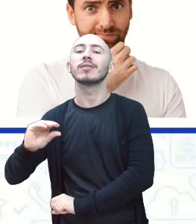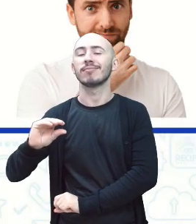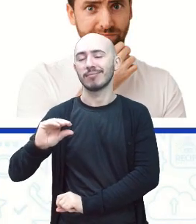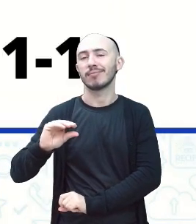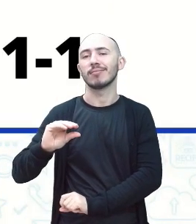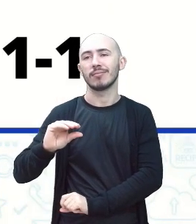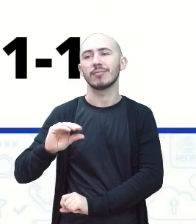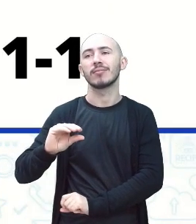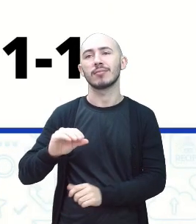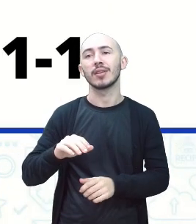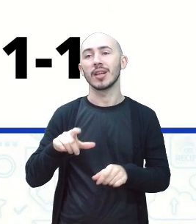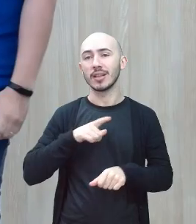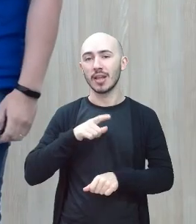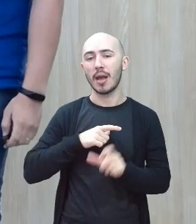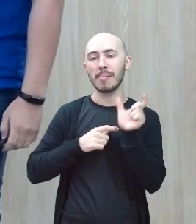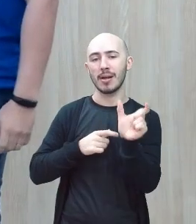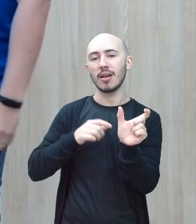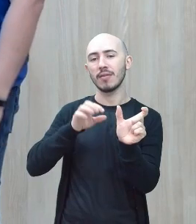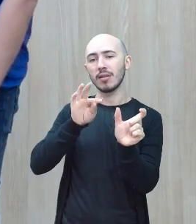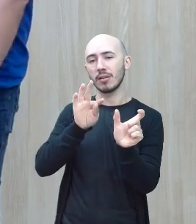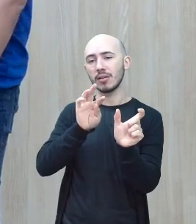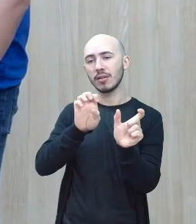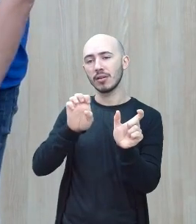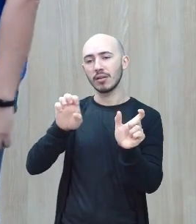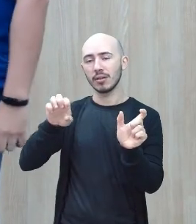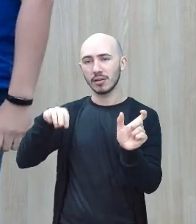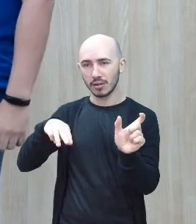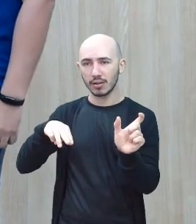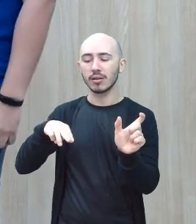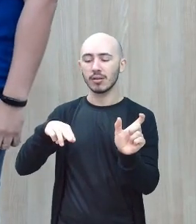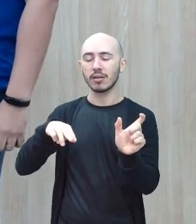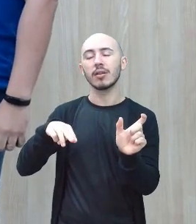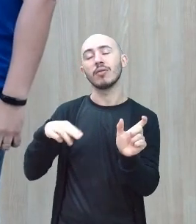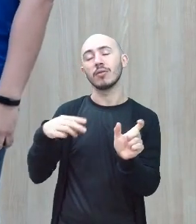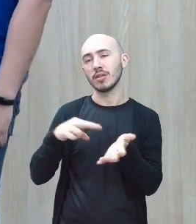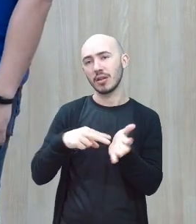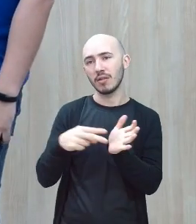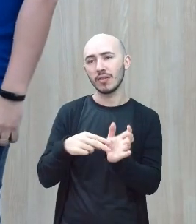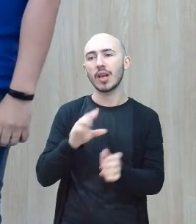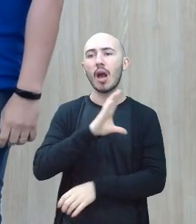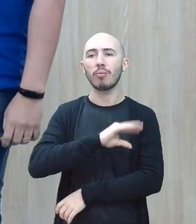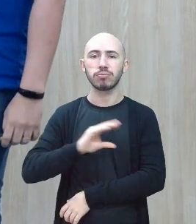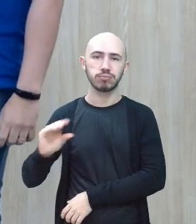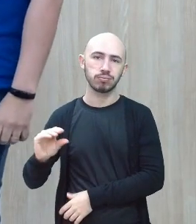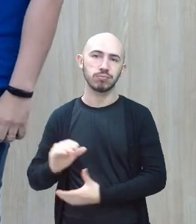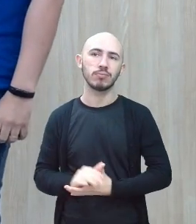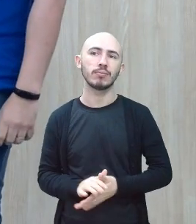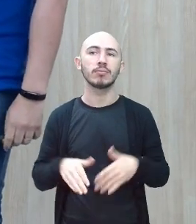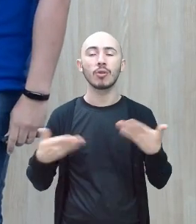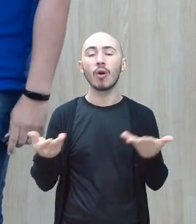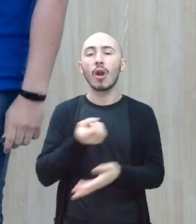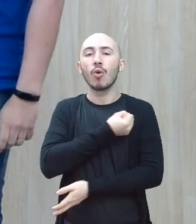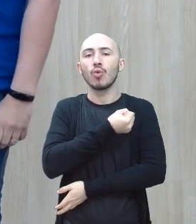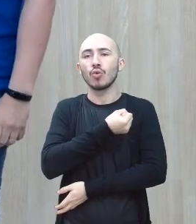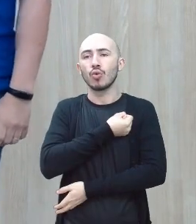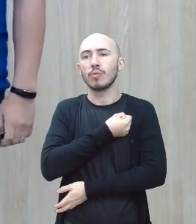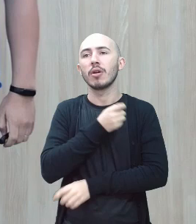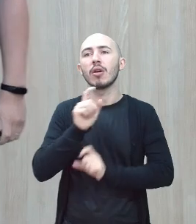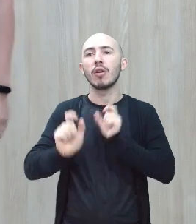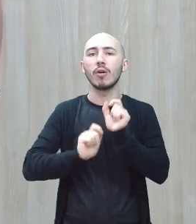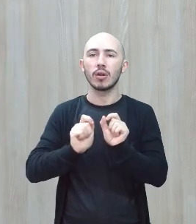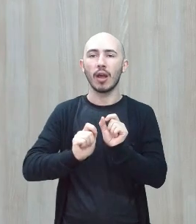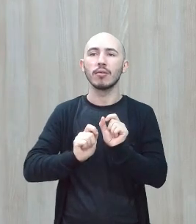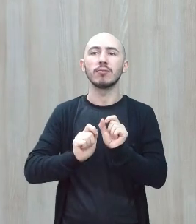palavra utina nas palavras, tá certo? Então, aqui nós temos os números ordinais, que vão nos lembrar